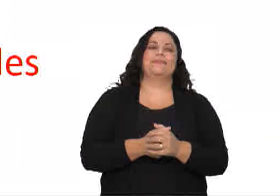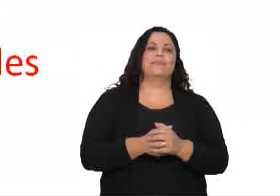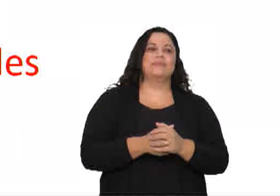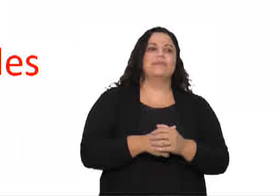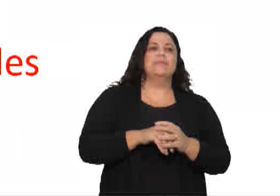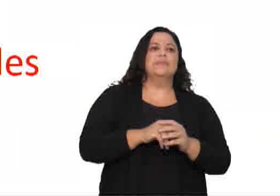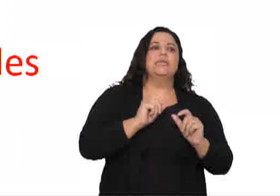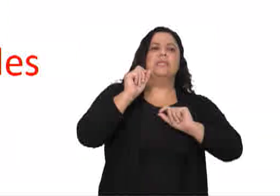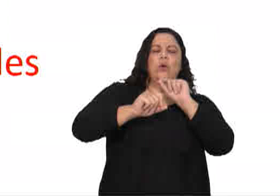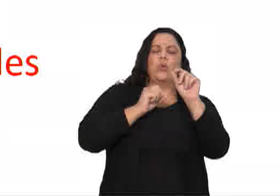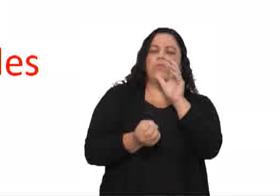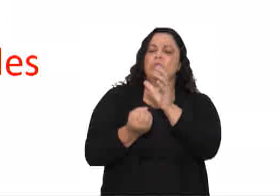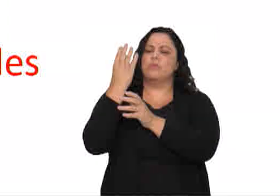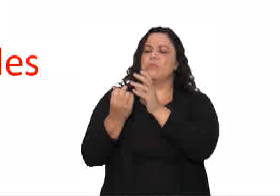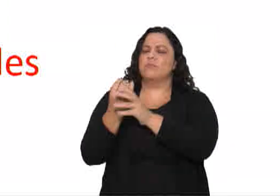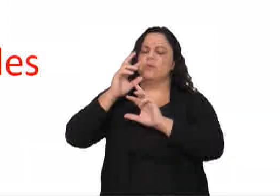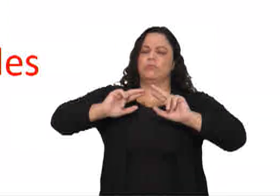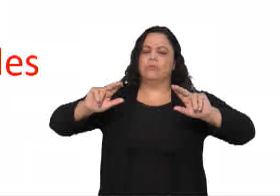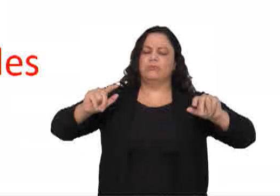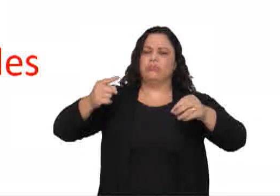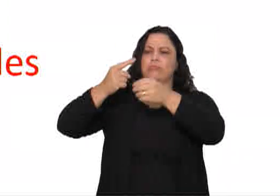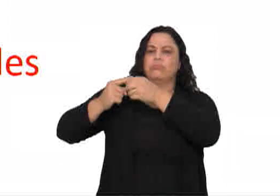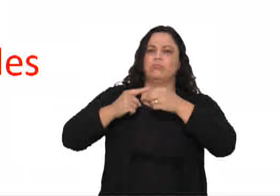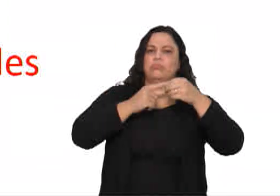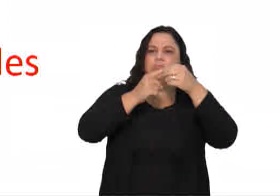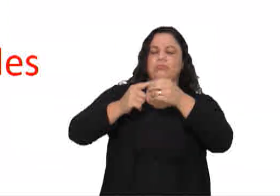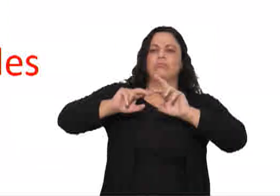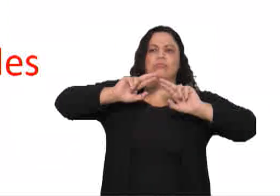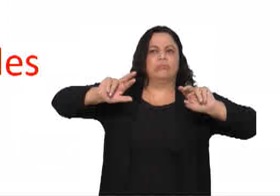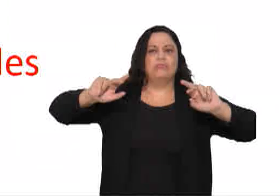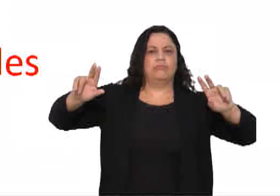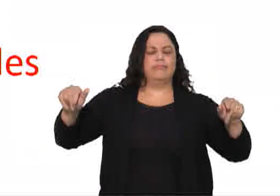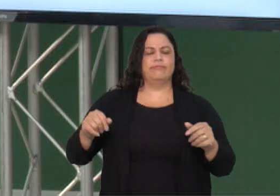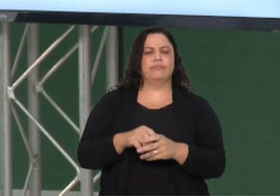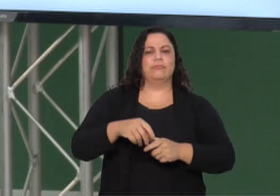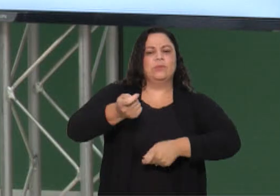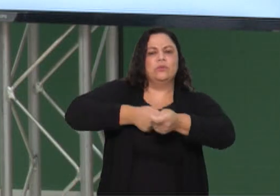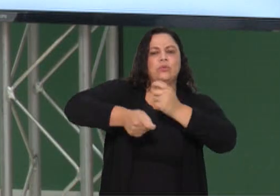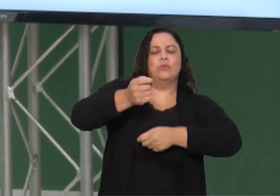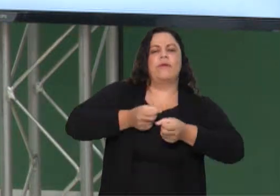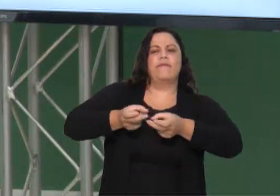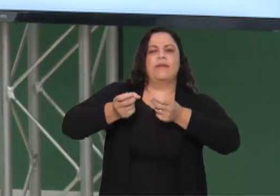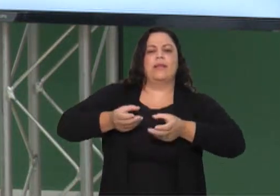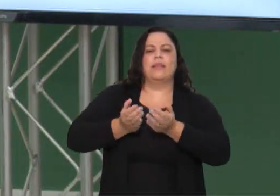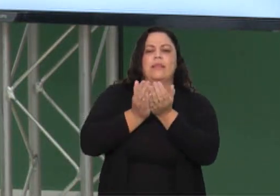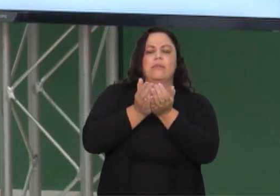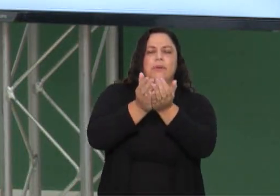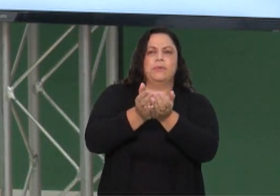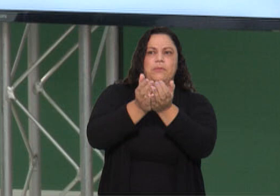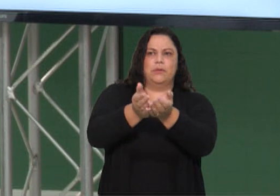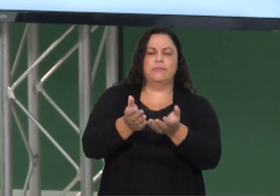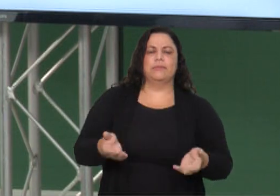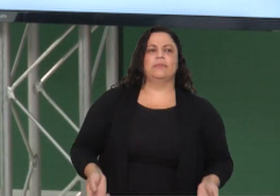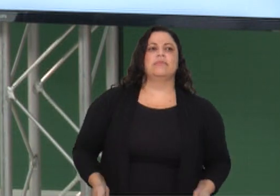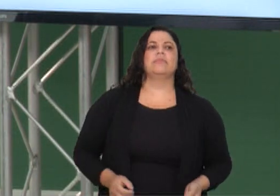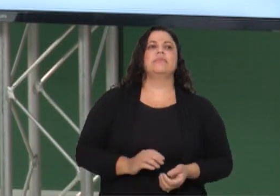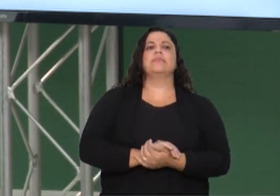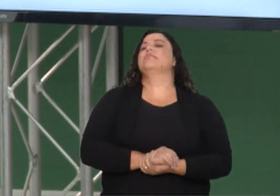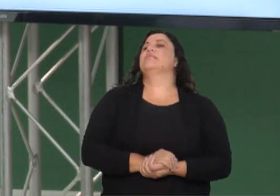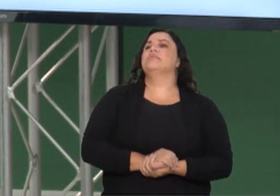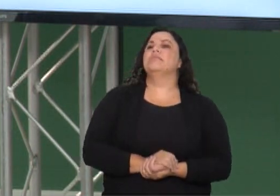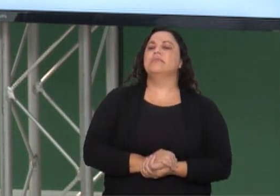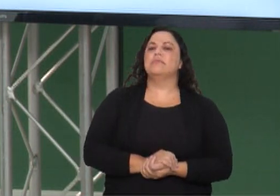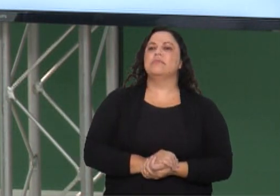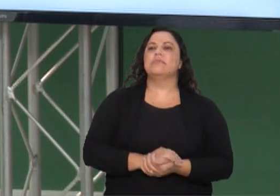gêneros, promoveu o surgimento de cidades em várias localidades, o que estimulou o comércio marítimo, segundo nossos livros de história. Vamos lá, agora